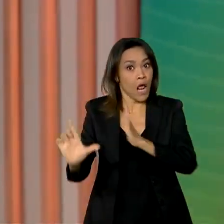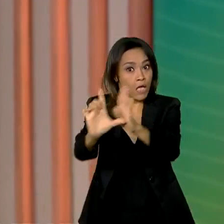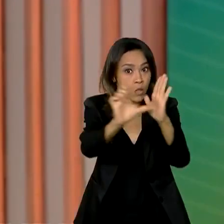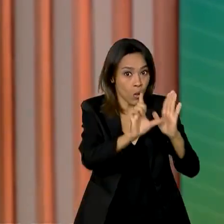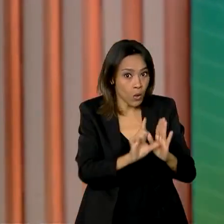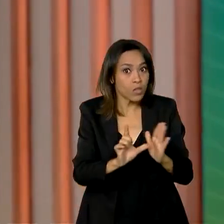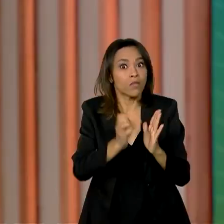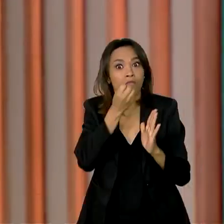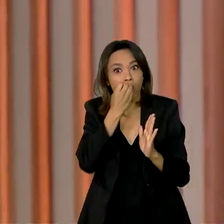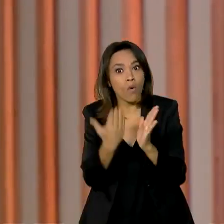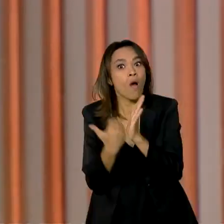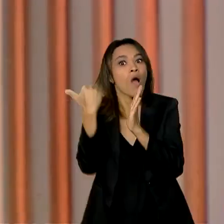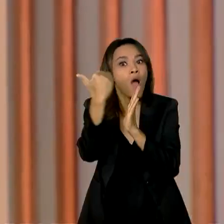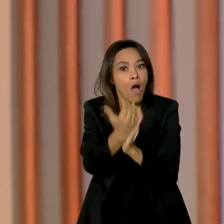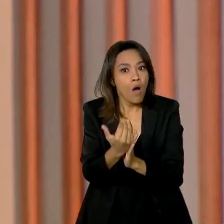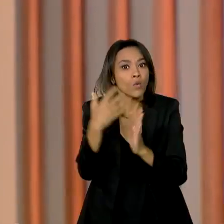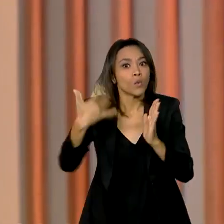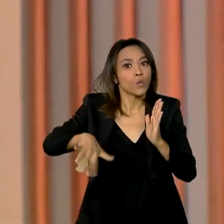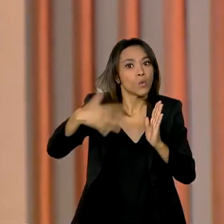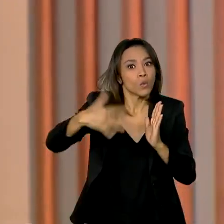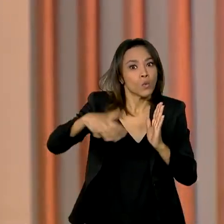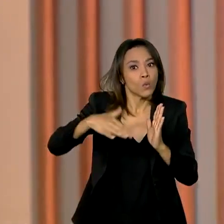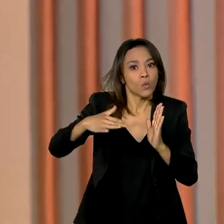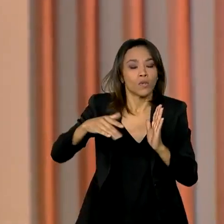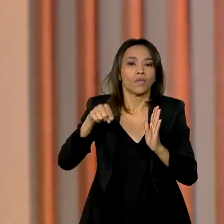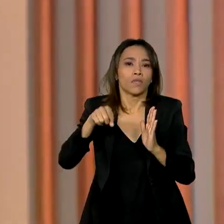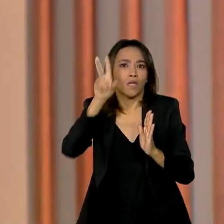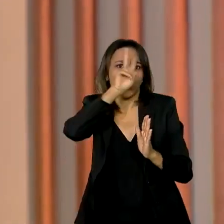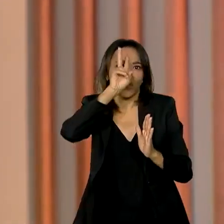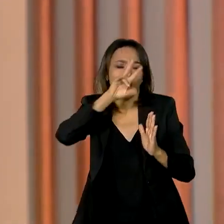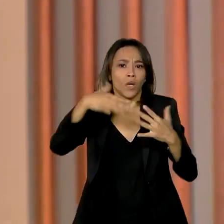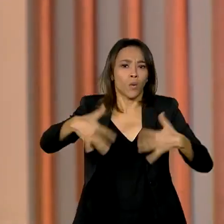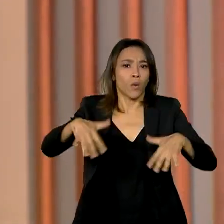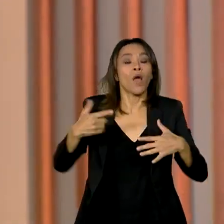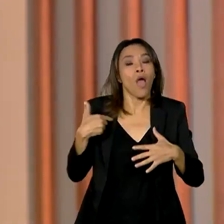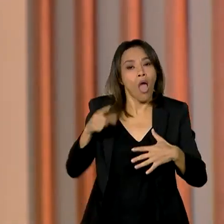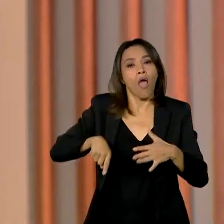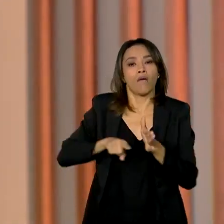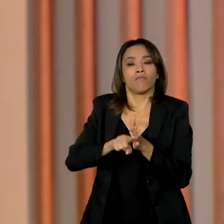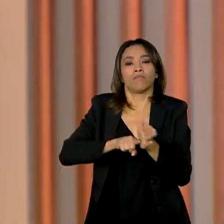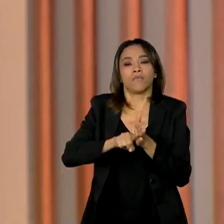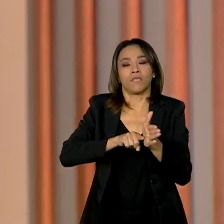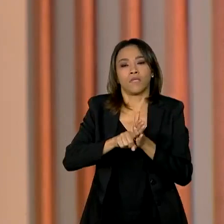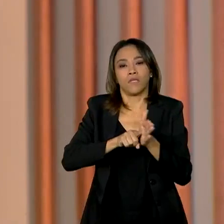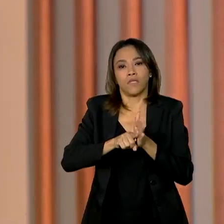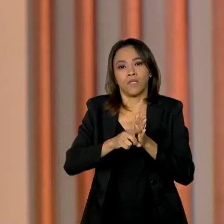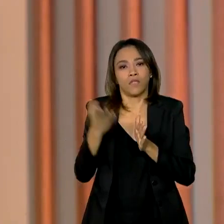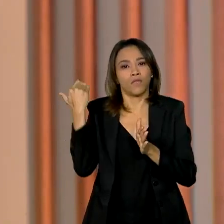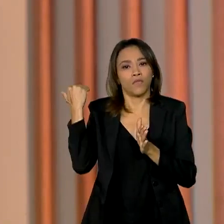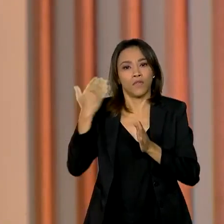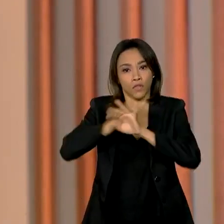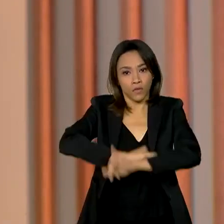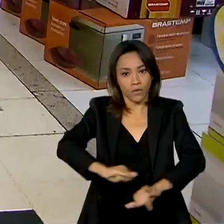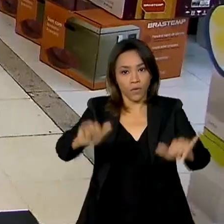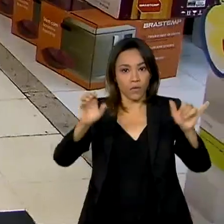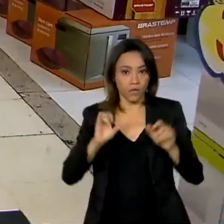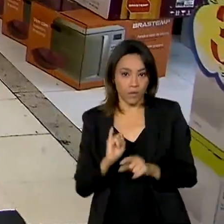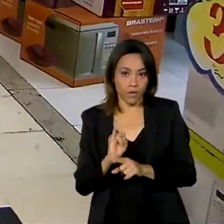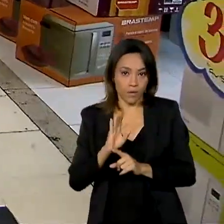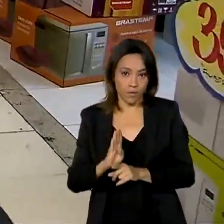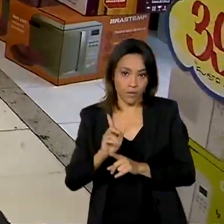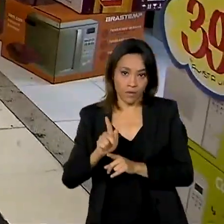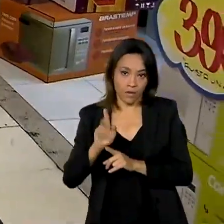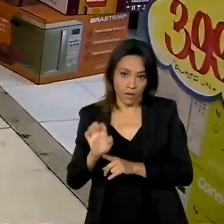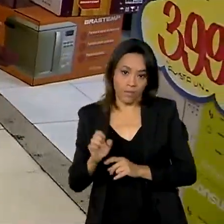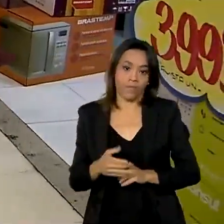alta seguida e atingiu o maior patamar da série histórica. É o que revela uma pesquisa mensal divulgada pelo IBGE.